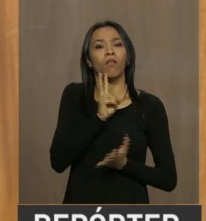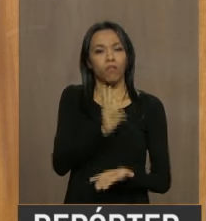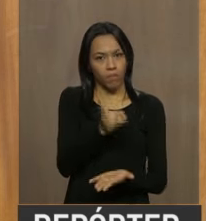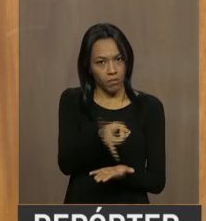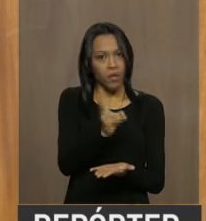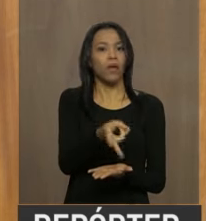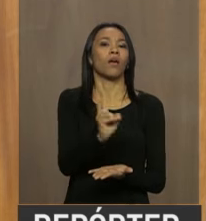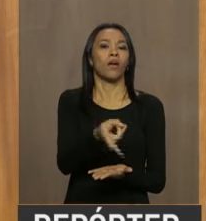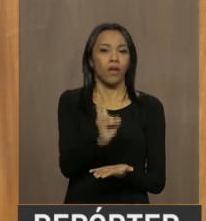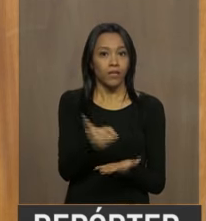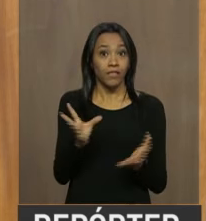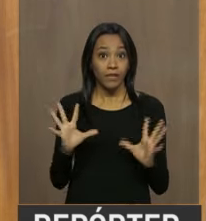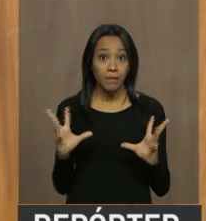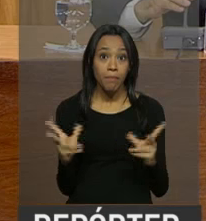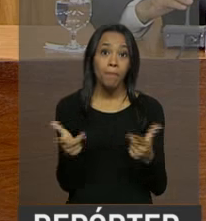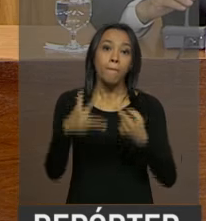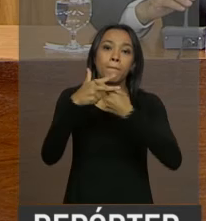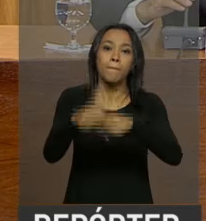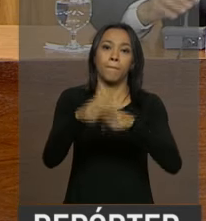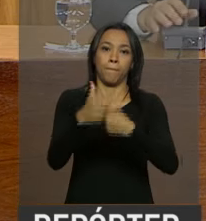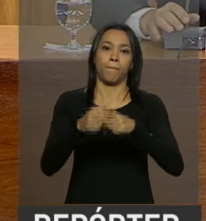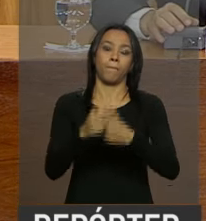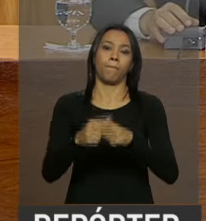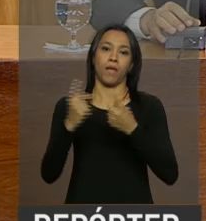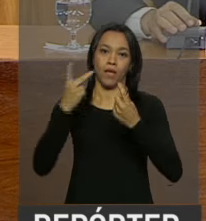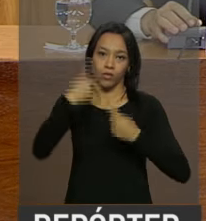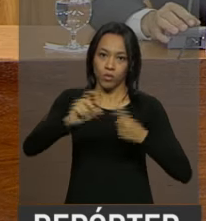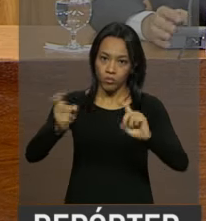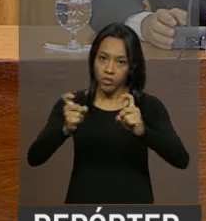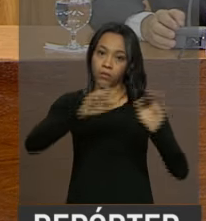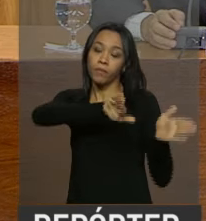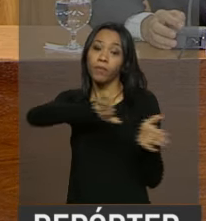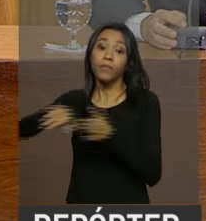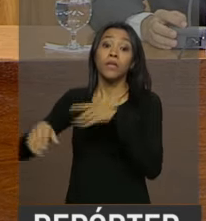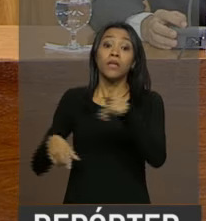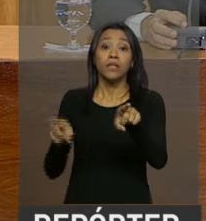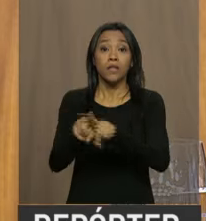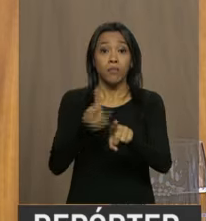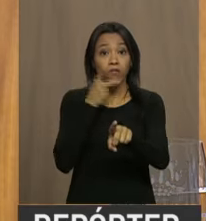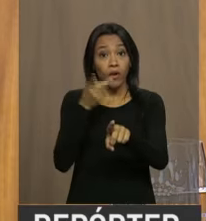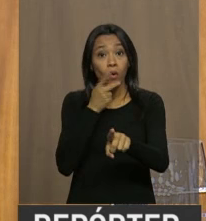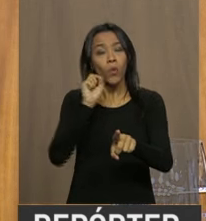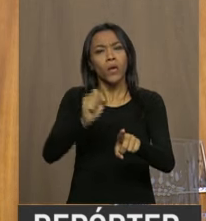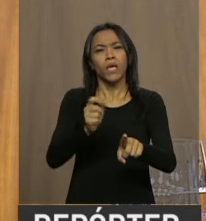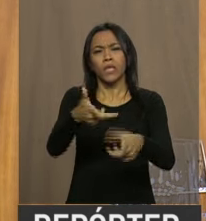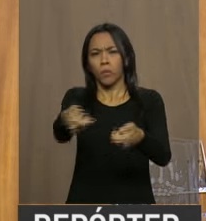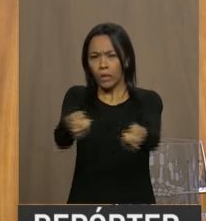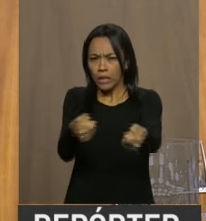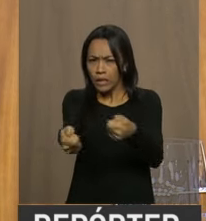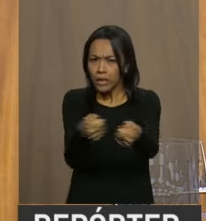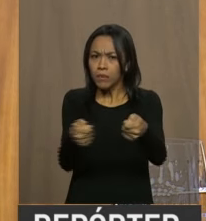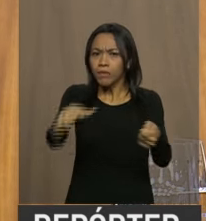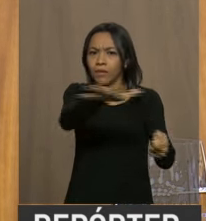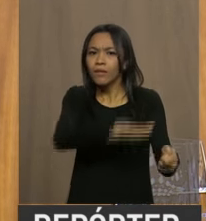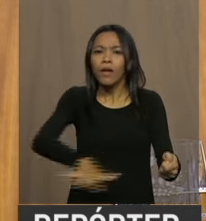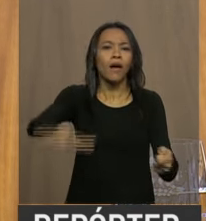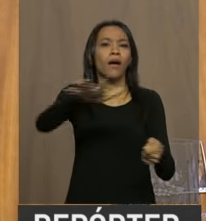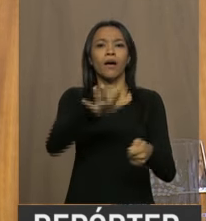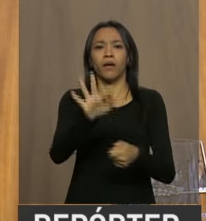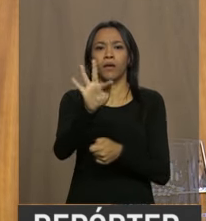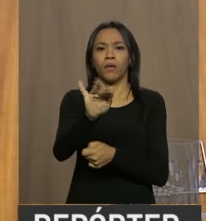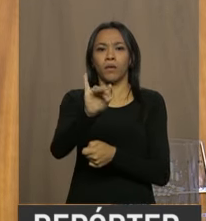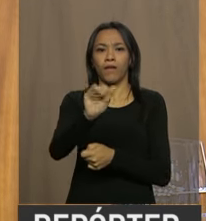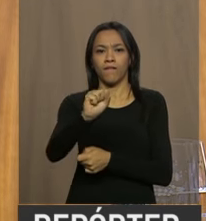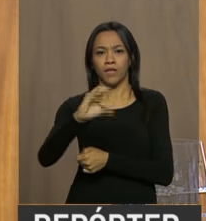mantidos e aperfeiçoados. Os ministros reafirmaram a importância do equilíbrio fiscal. O ministro chefe da Casa